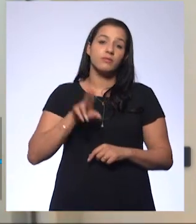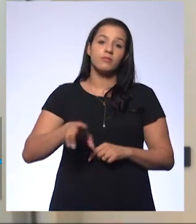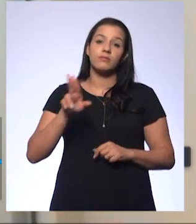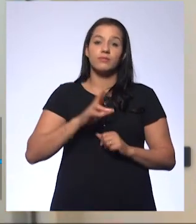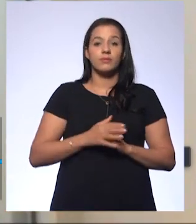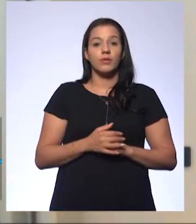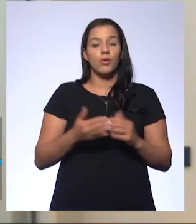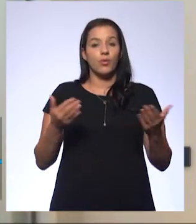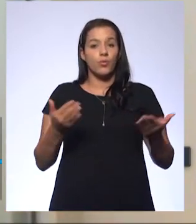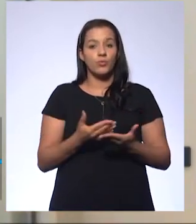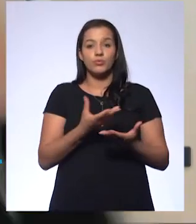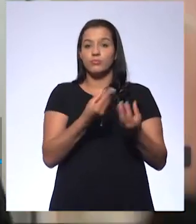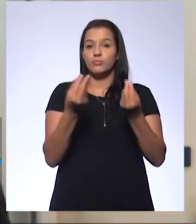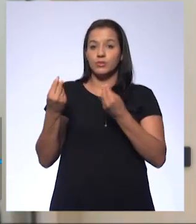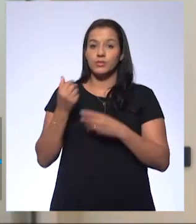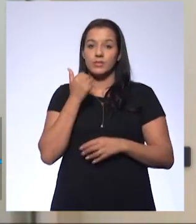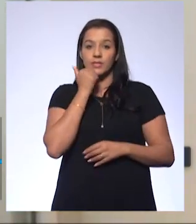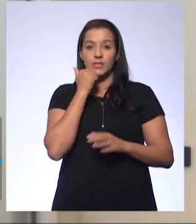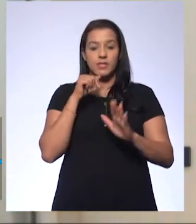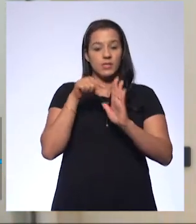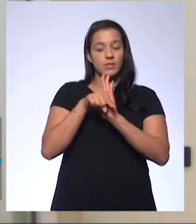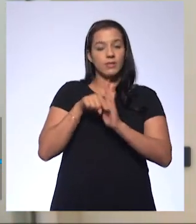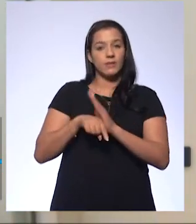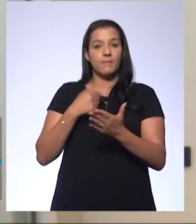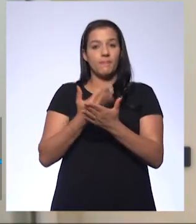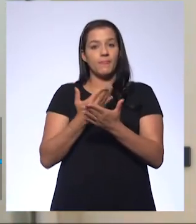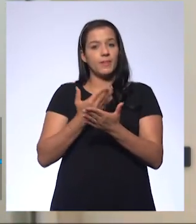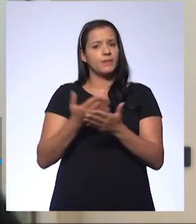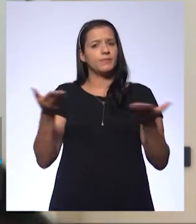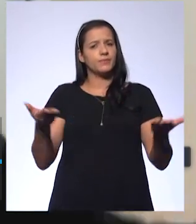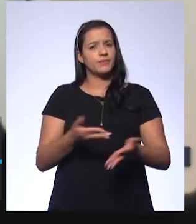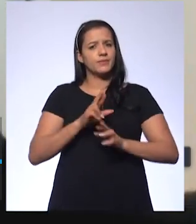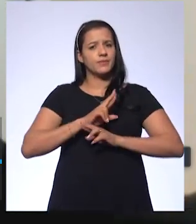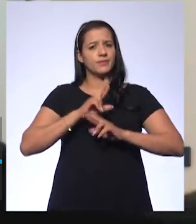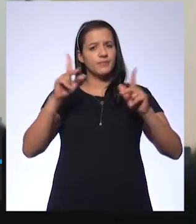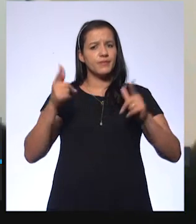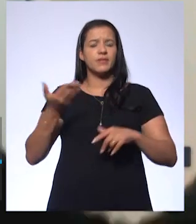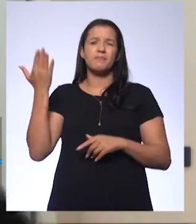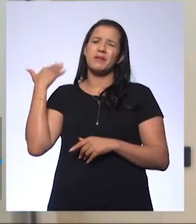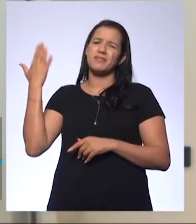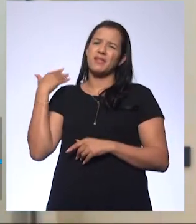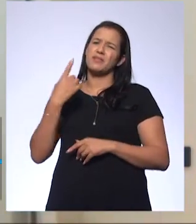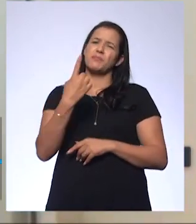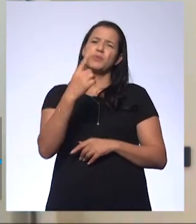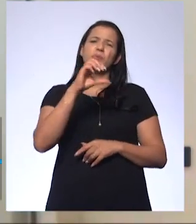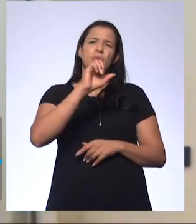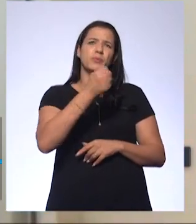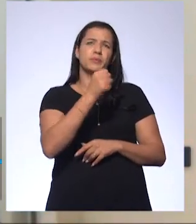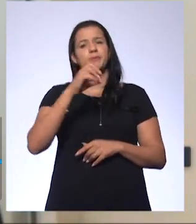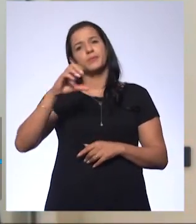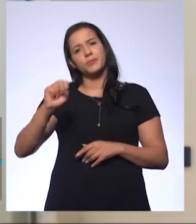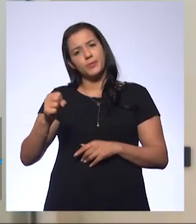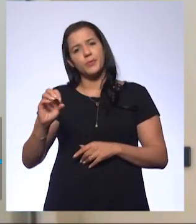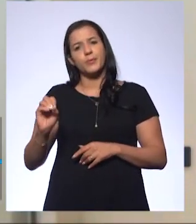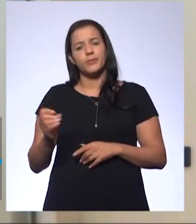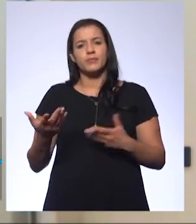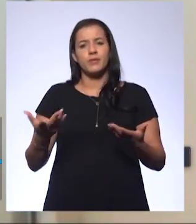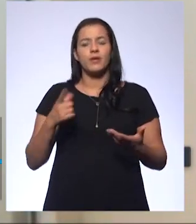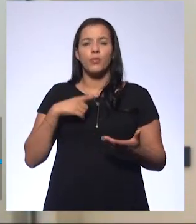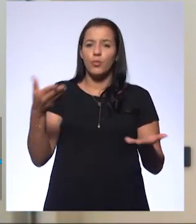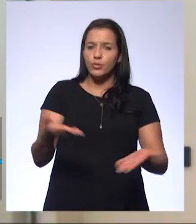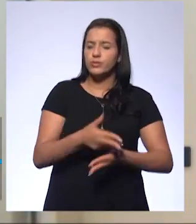os estudos, como eu falei algumas vezes, eles vão melhorando, eles vão sendo aprimorados também de acordo com o que o cientista tem em